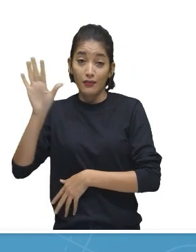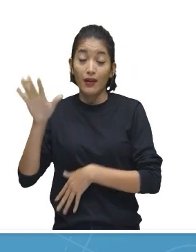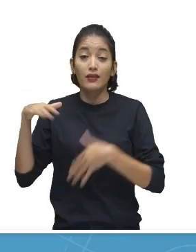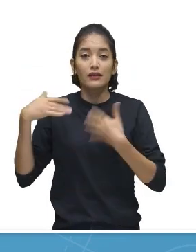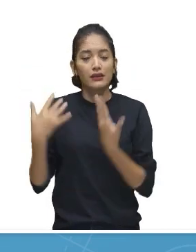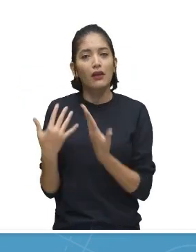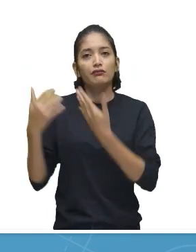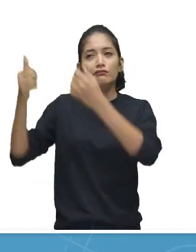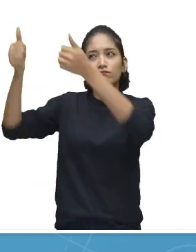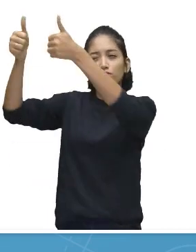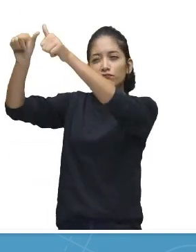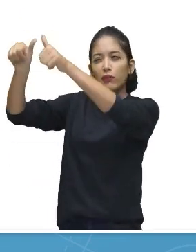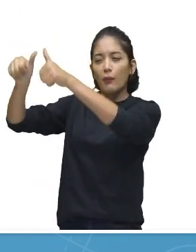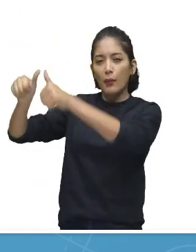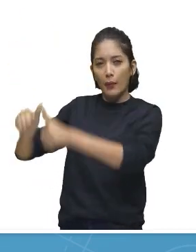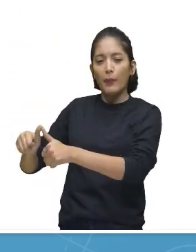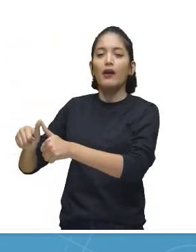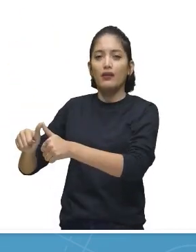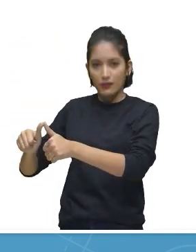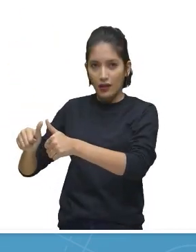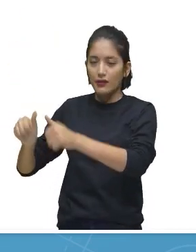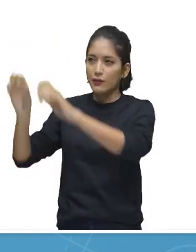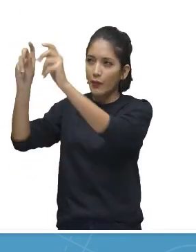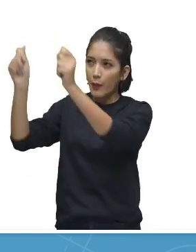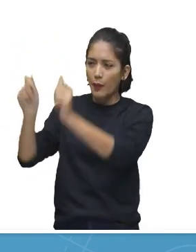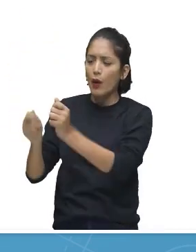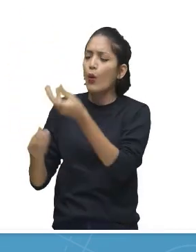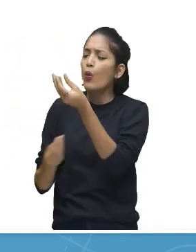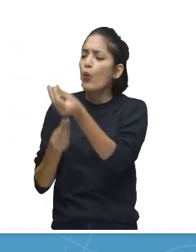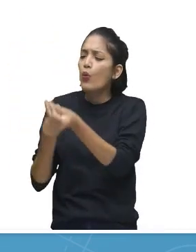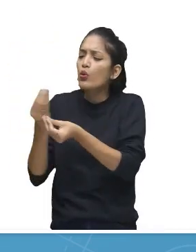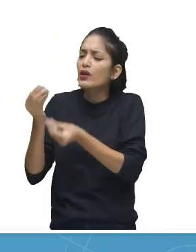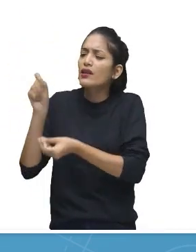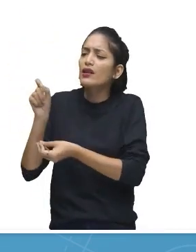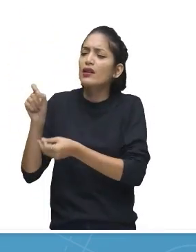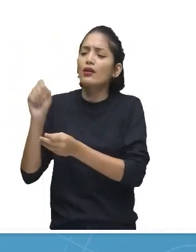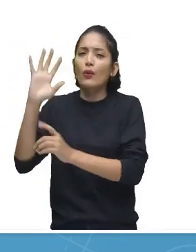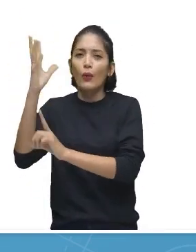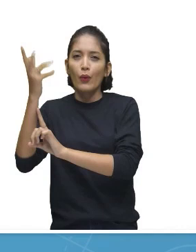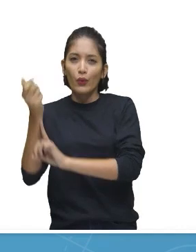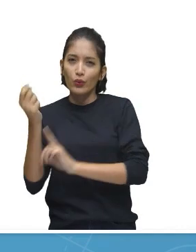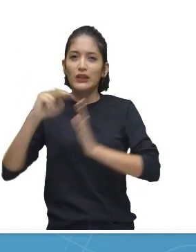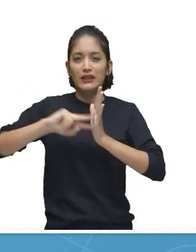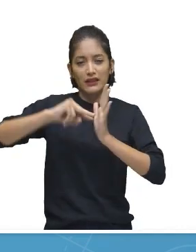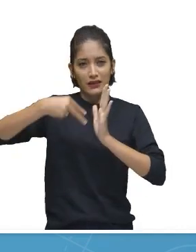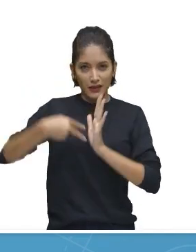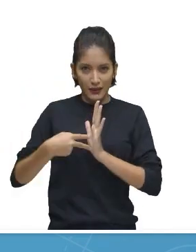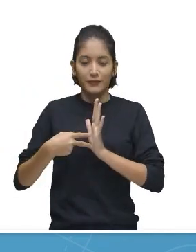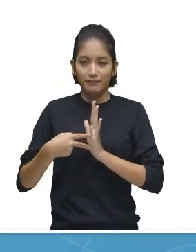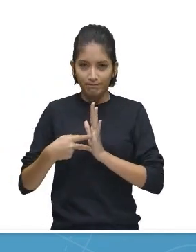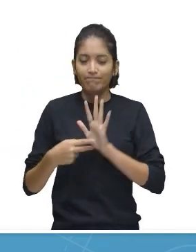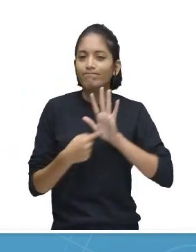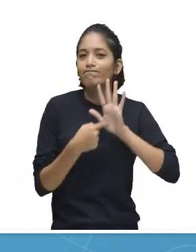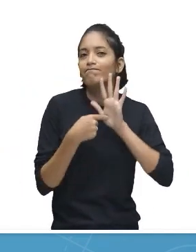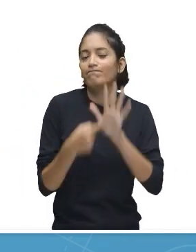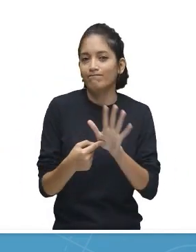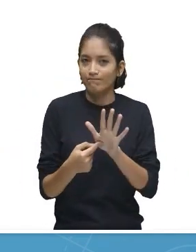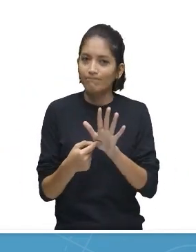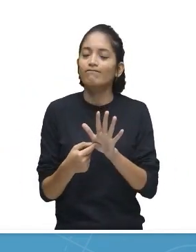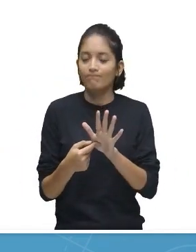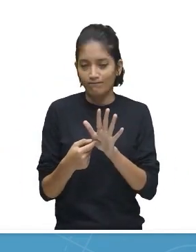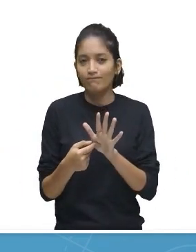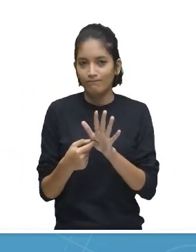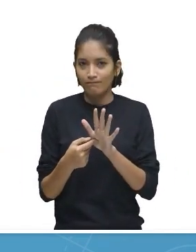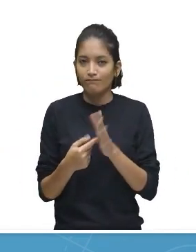uma análise ali daquela obra, o que realmente o artista queria representar, de tanto fragmentado, ou seja, dividido